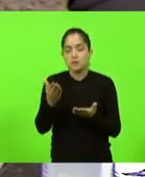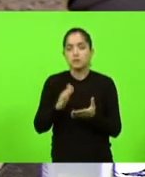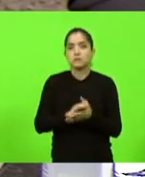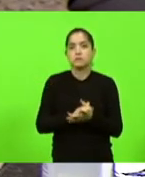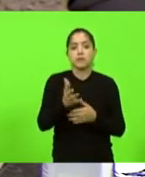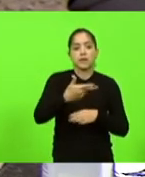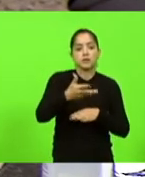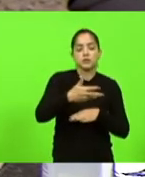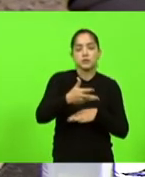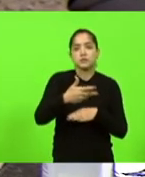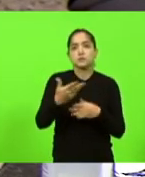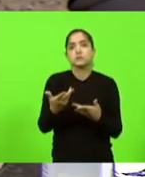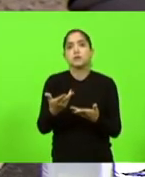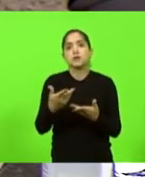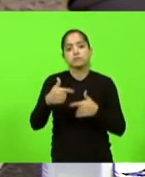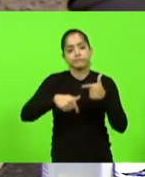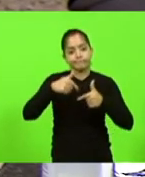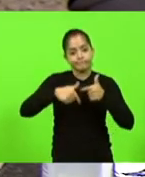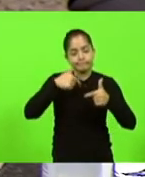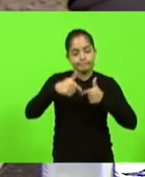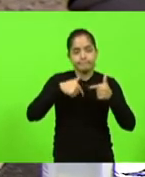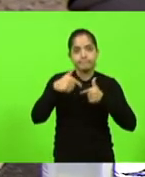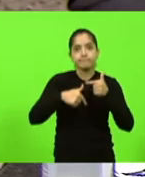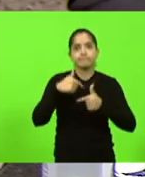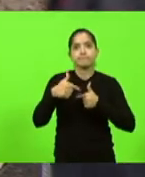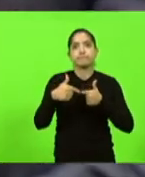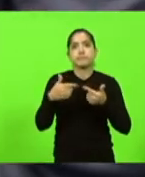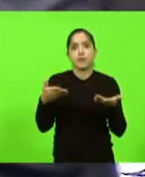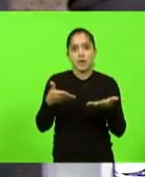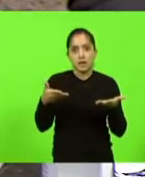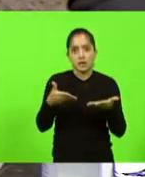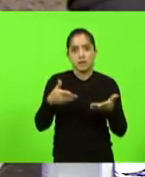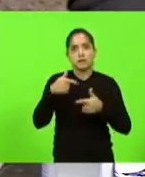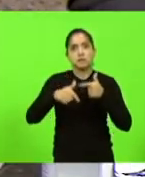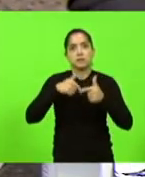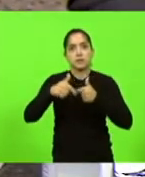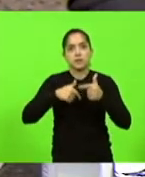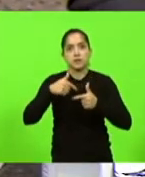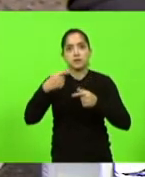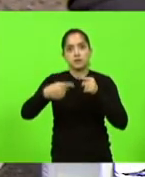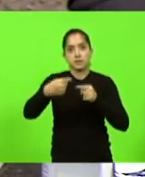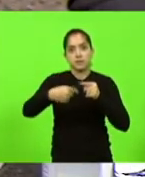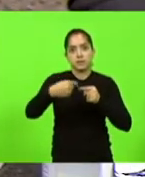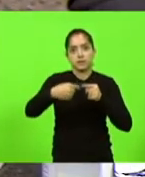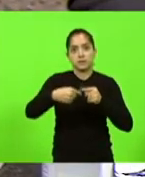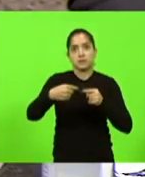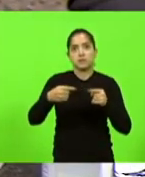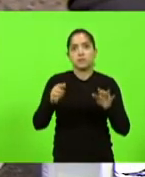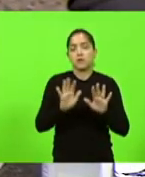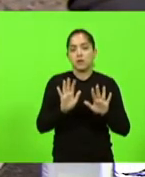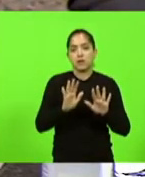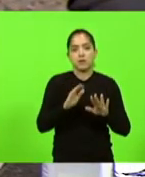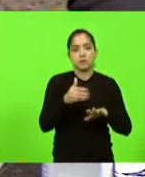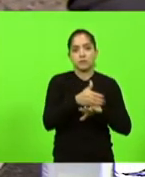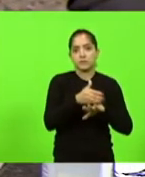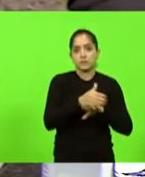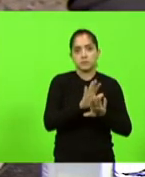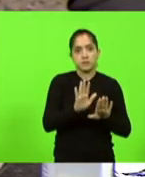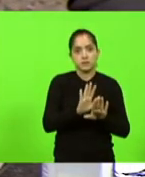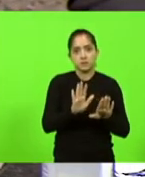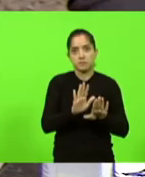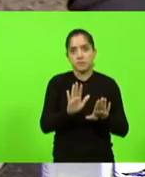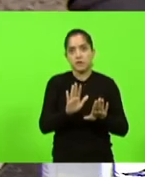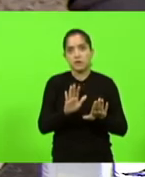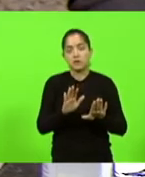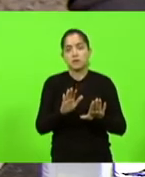quê? Fazer o quê? Vamos trabalhar, pô. É aqui que tem que trabalhar, na hora de debater. Eu não vou fazer parte disso aqui, de um negócio que passou